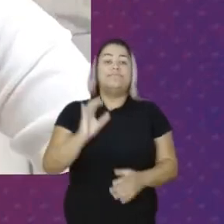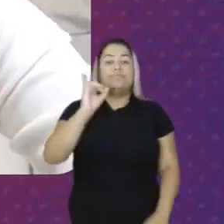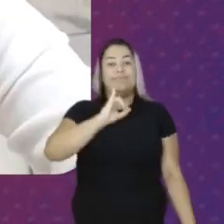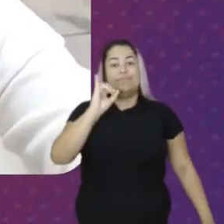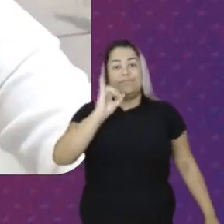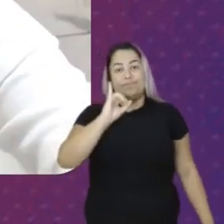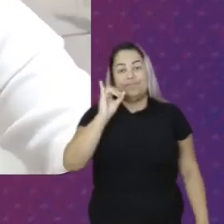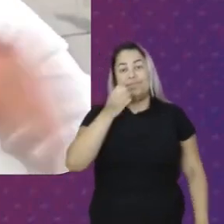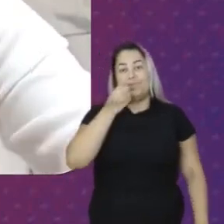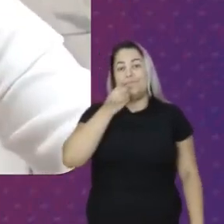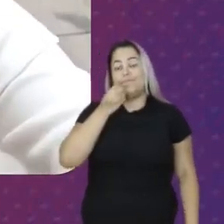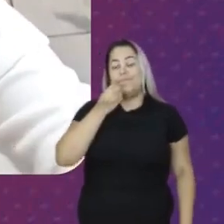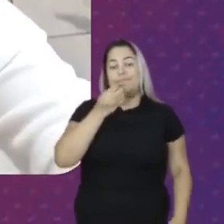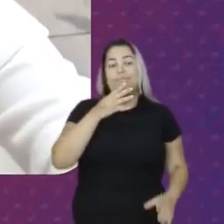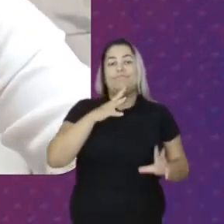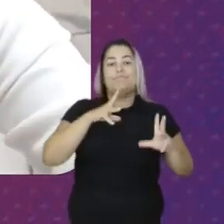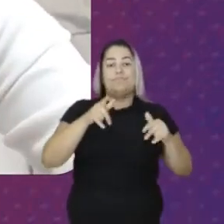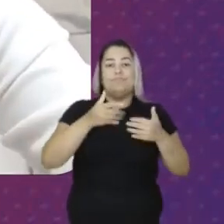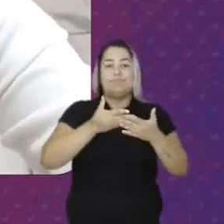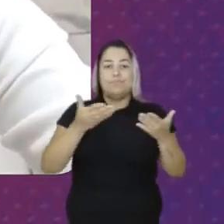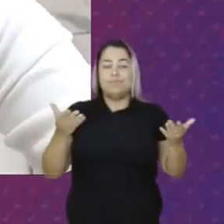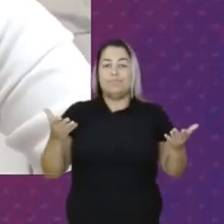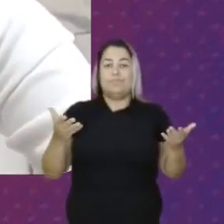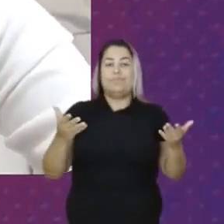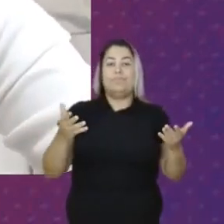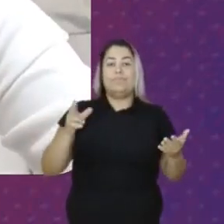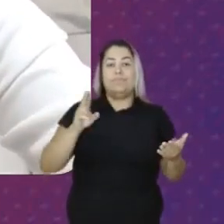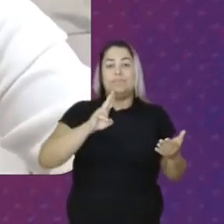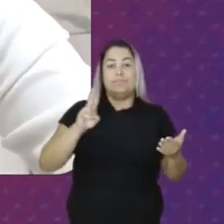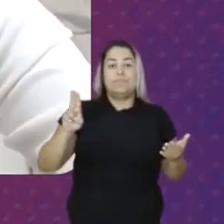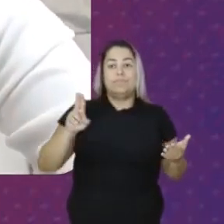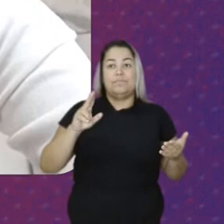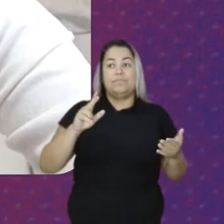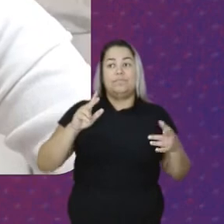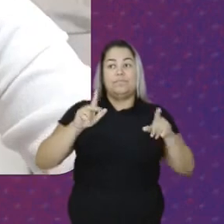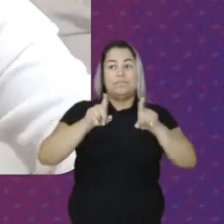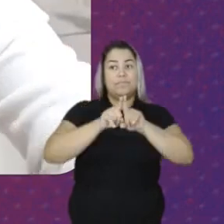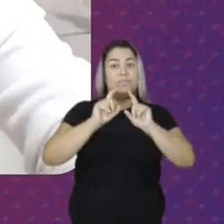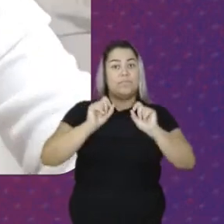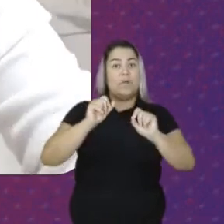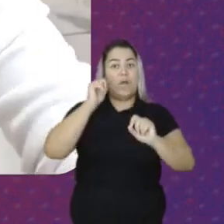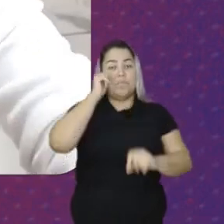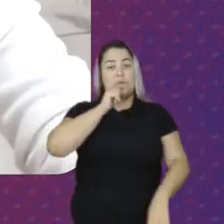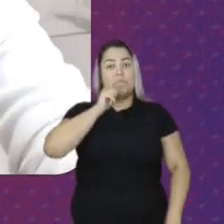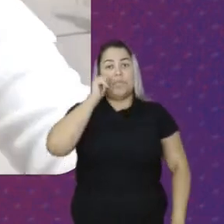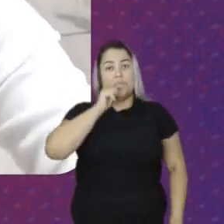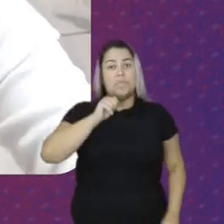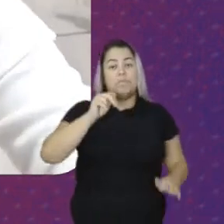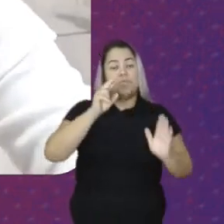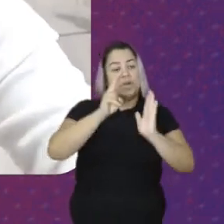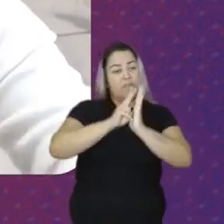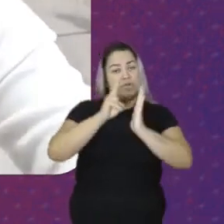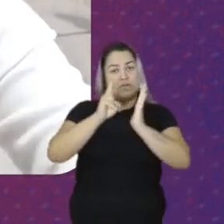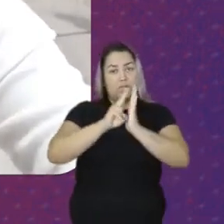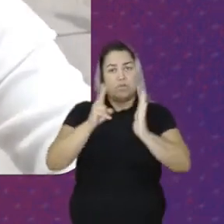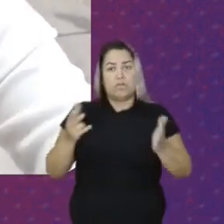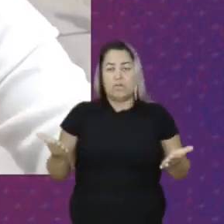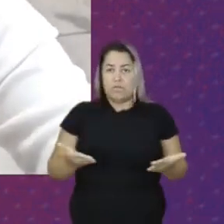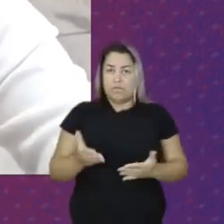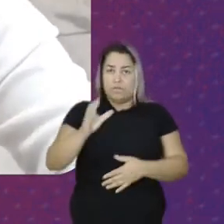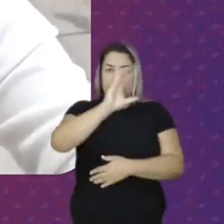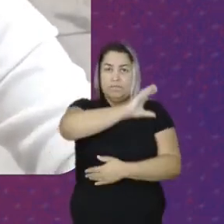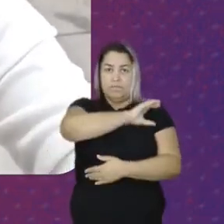Olá a todas, todos, todes. Eu me chamo Pagu Rodrigues, eu sou uma mulher indígena. Hoje estou